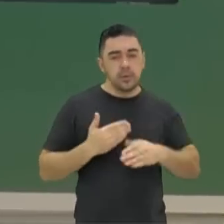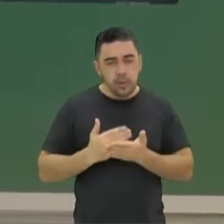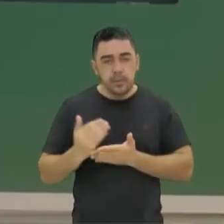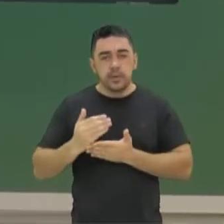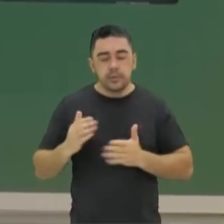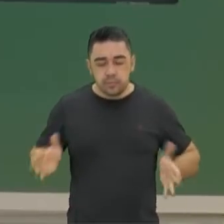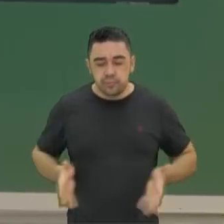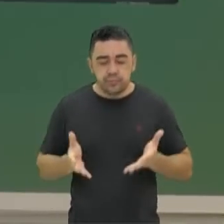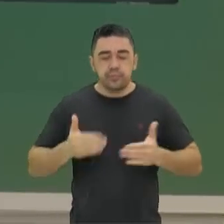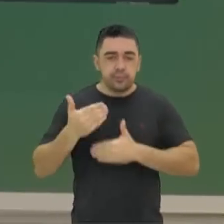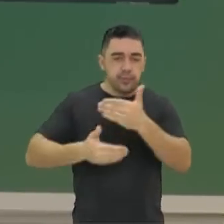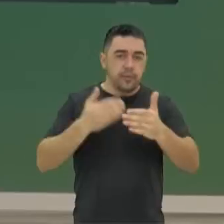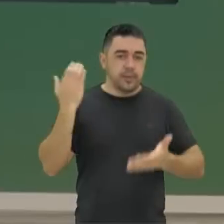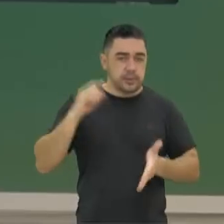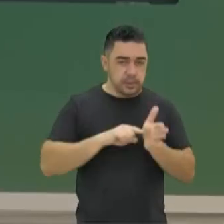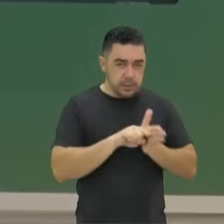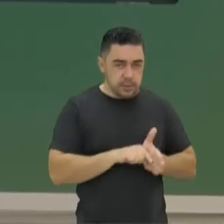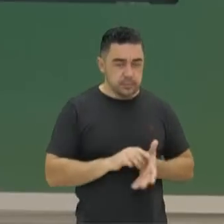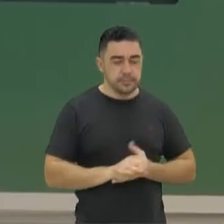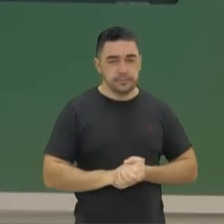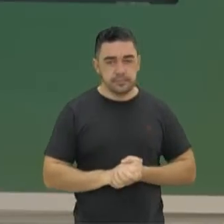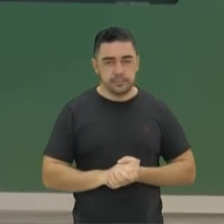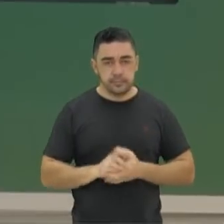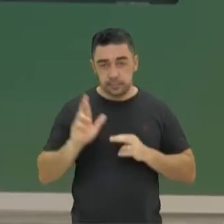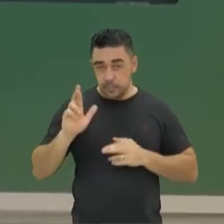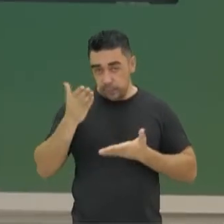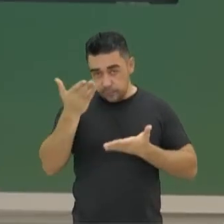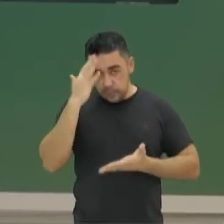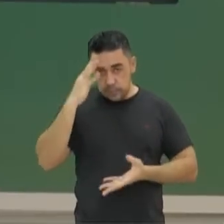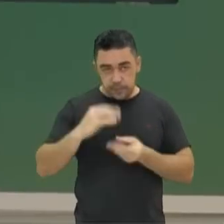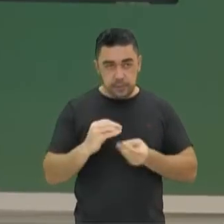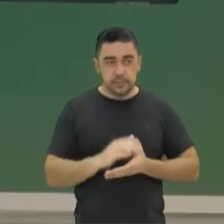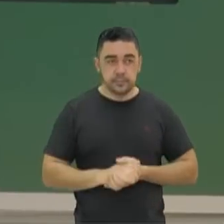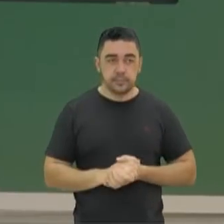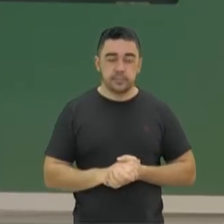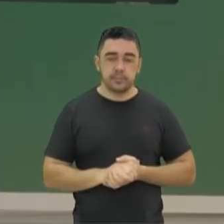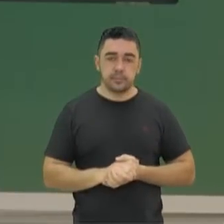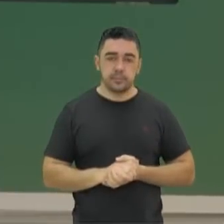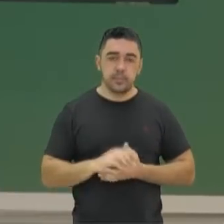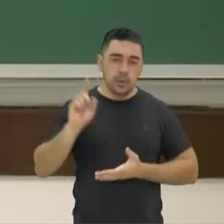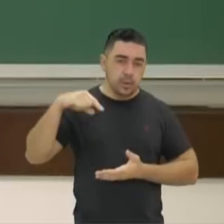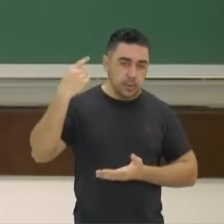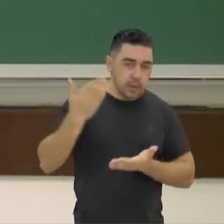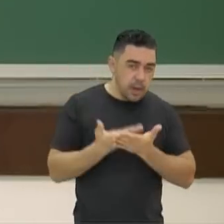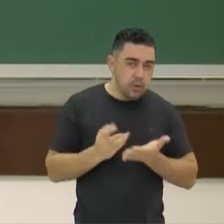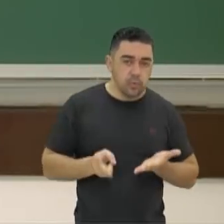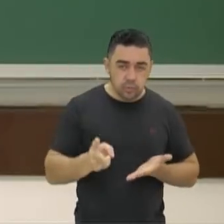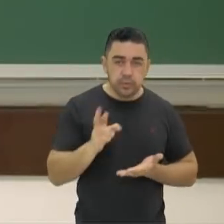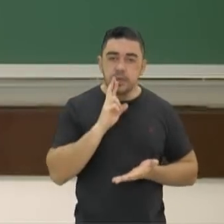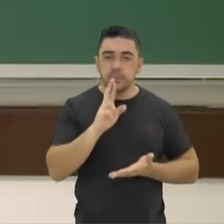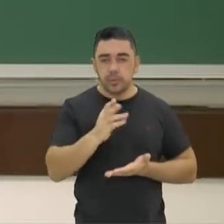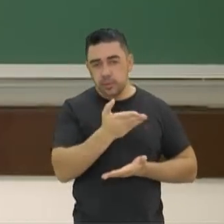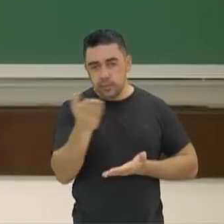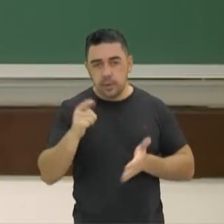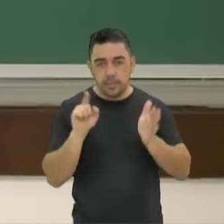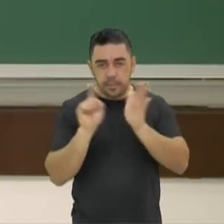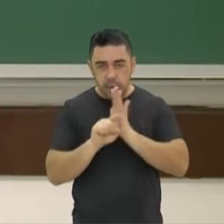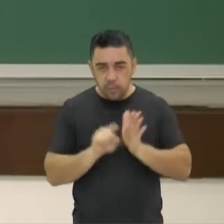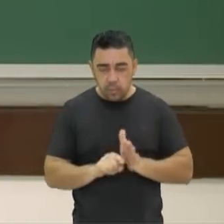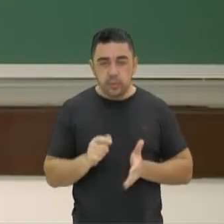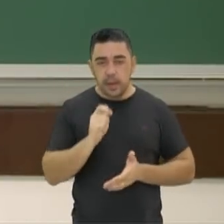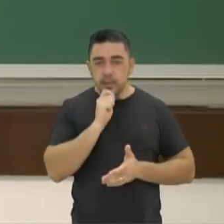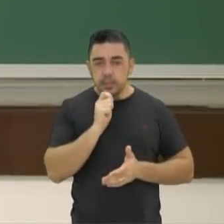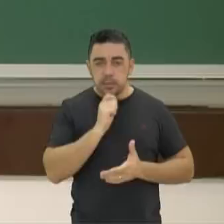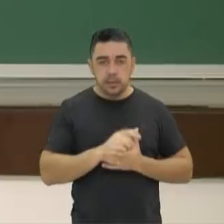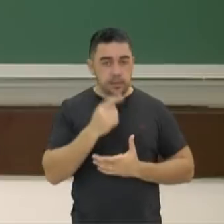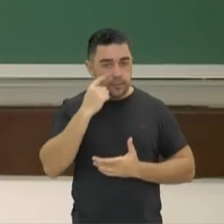incentivar o desenvolvimento da ciência. Ok? Espero que você tenha compreendido aí. Gente, a próxima aula eu continuo respondendo as perguntas que ficaram para trás ainda, tá?